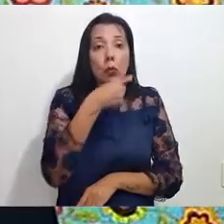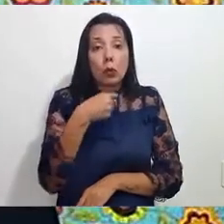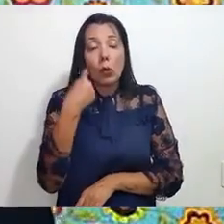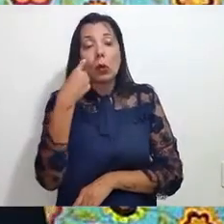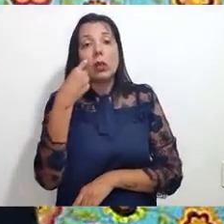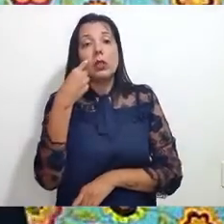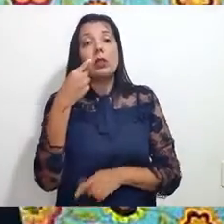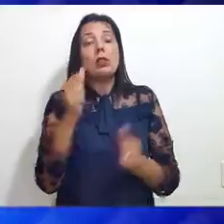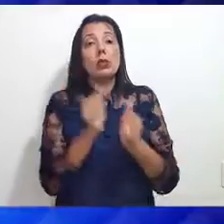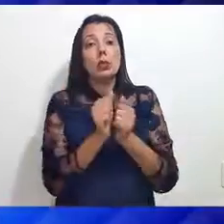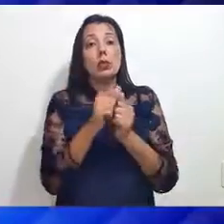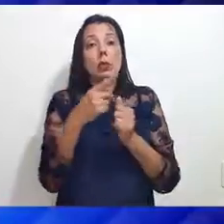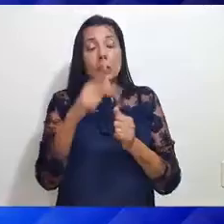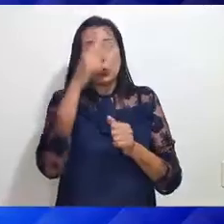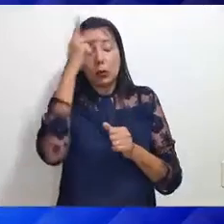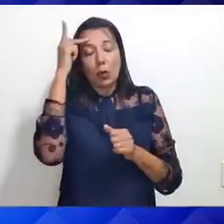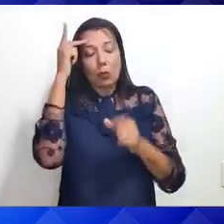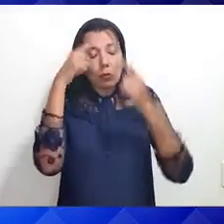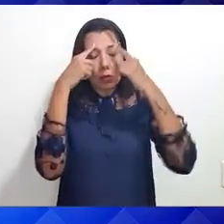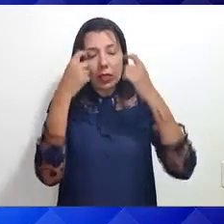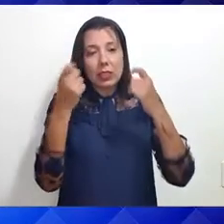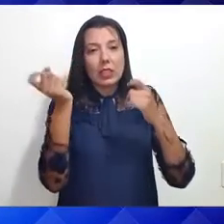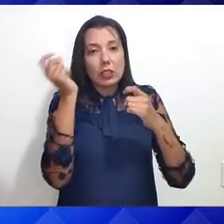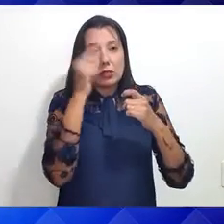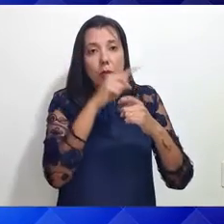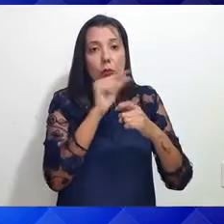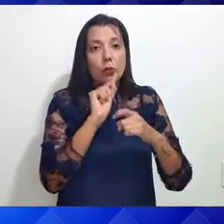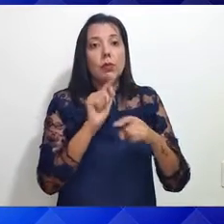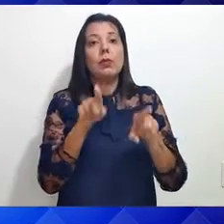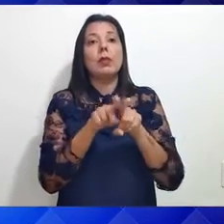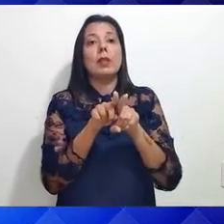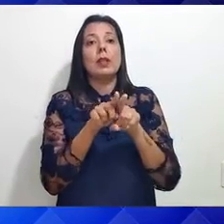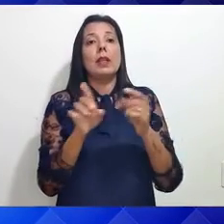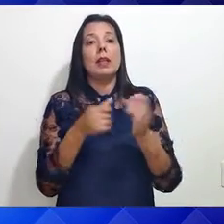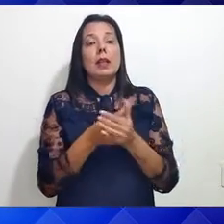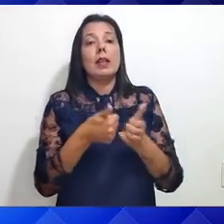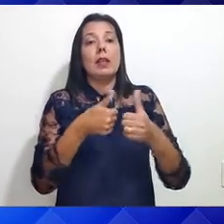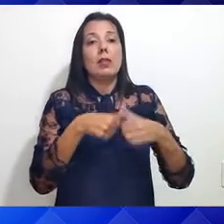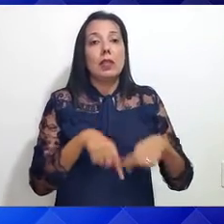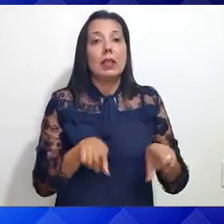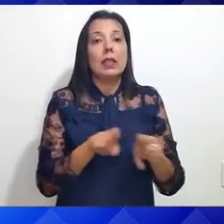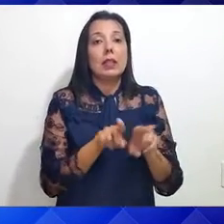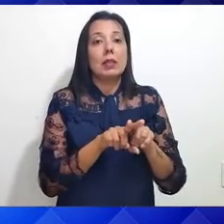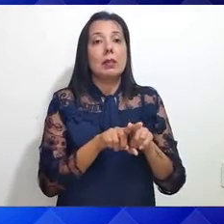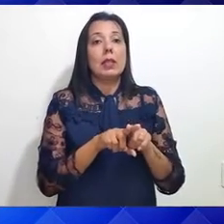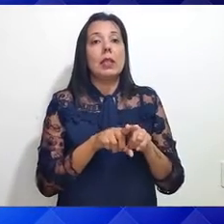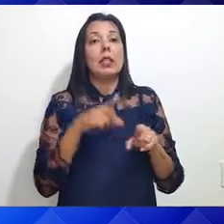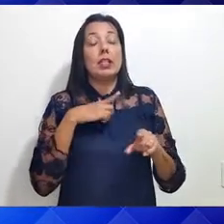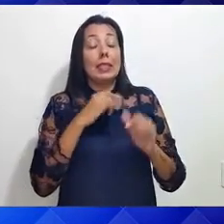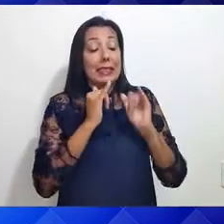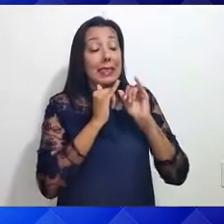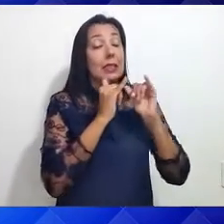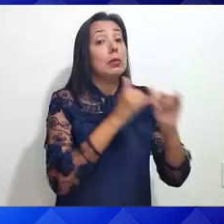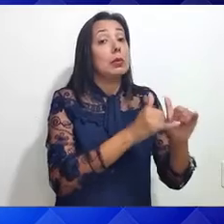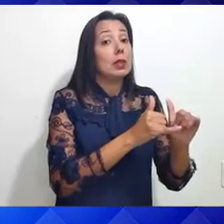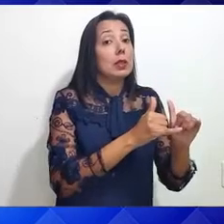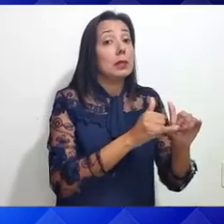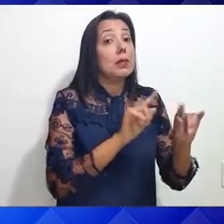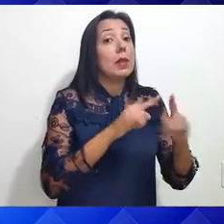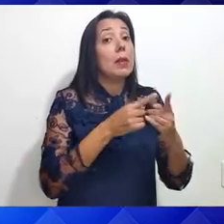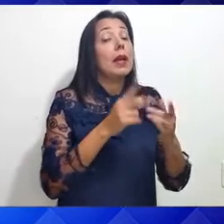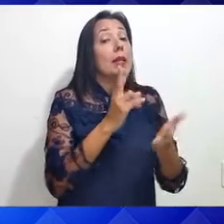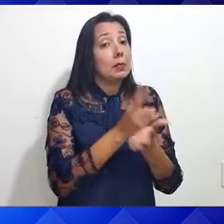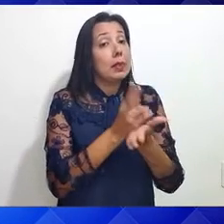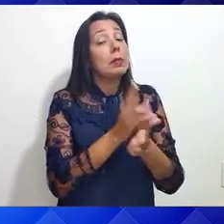agressor. Então, é muito difícil de se verificar esse abuso e de ter essa denúncia. Mas, mesmo